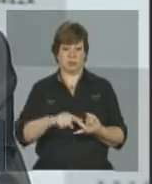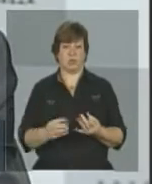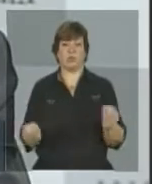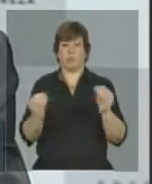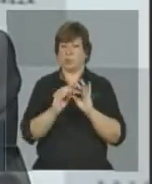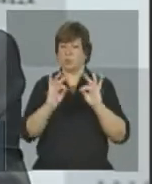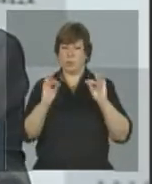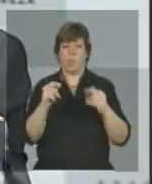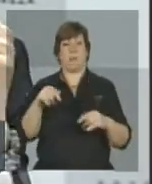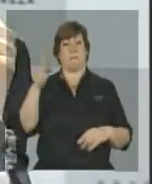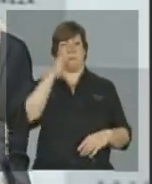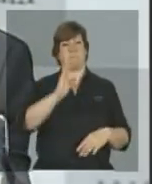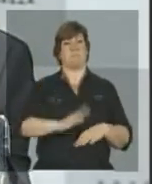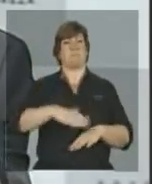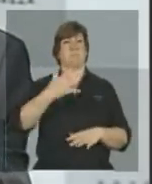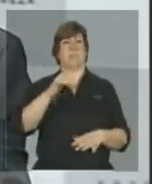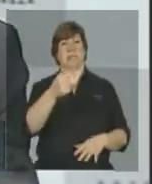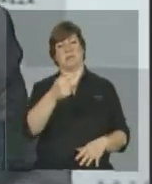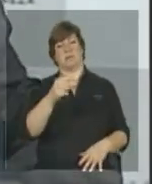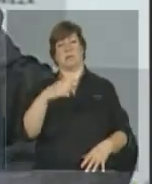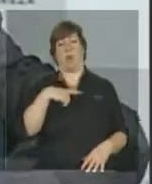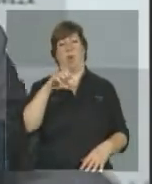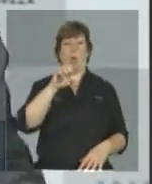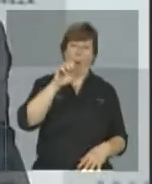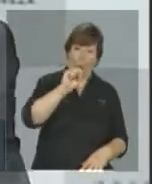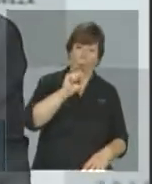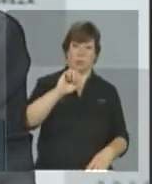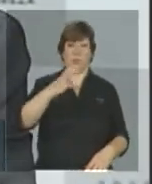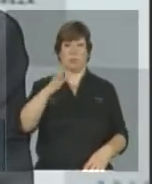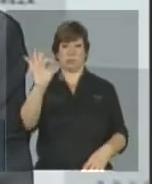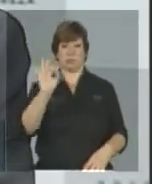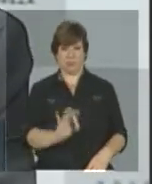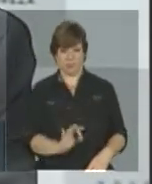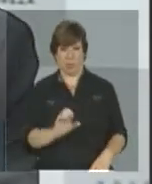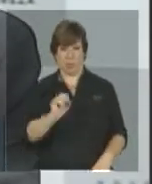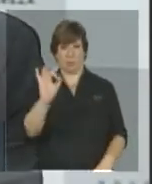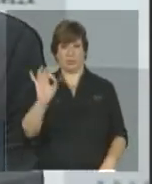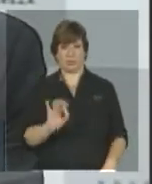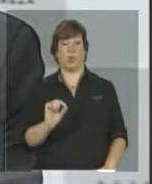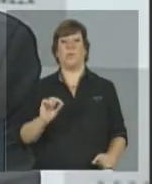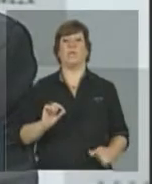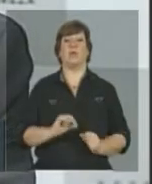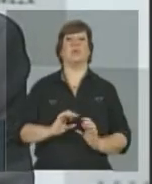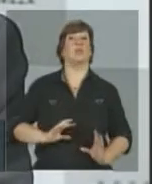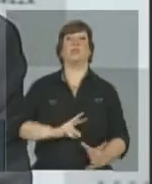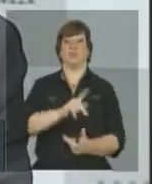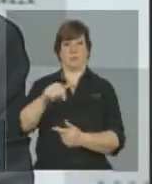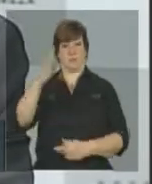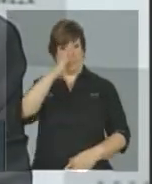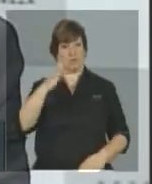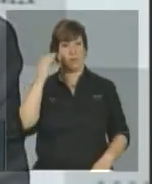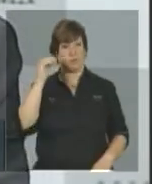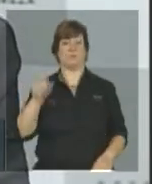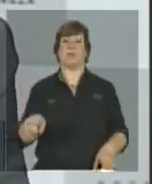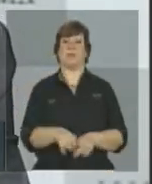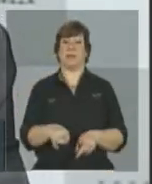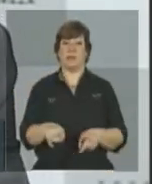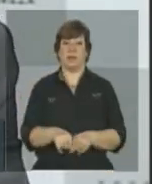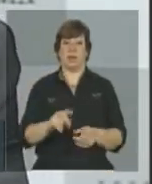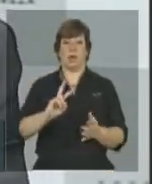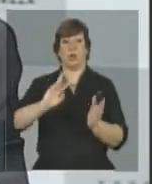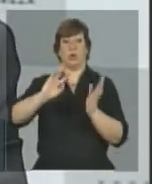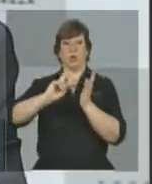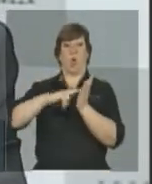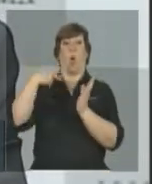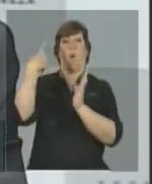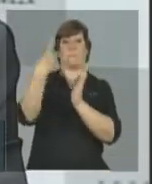tudo que é realizado no mundo em termos de transplantes. Né? Duplicamos a participação da região Nordeste. Isso é muito importante